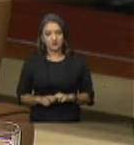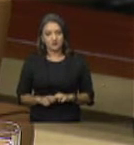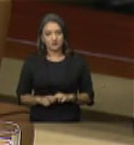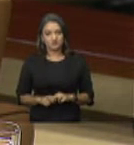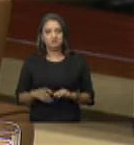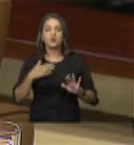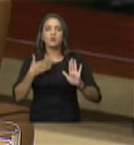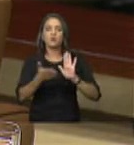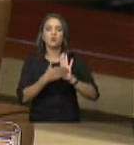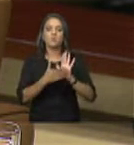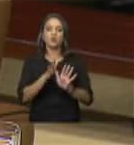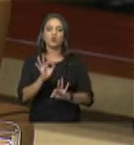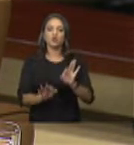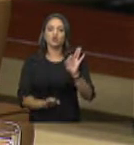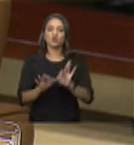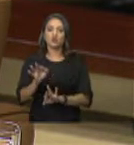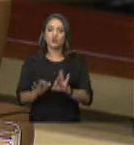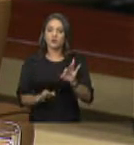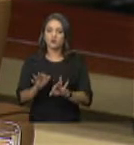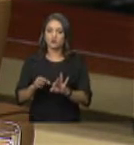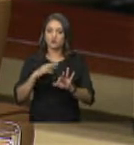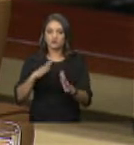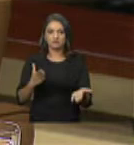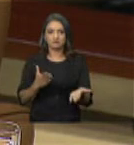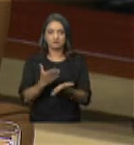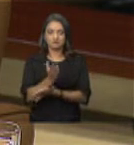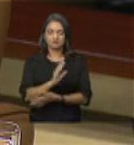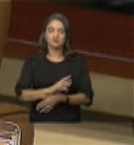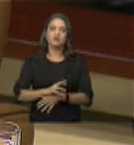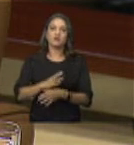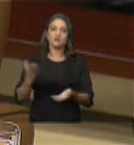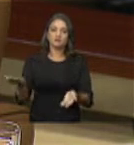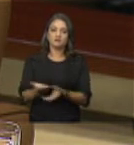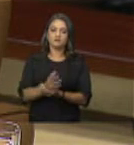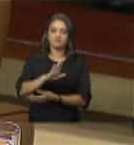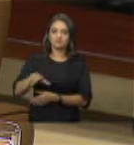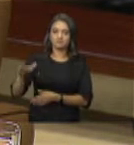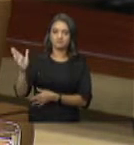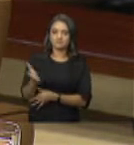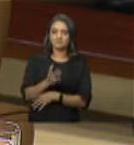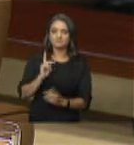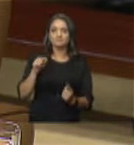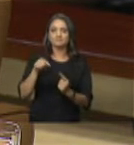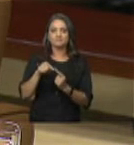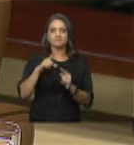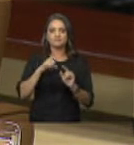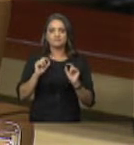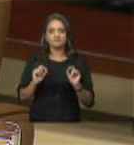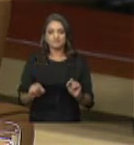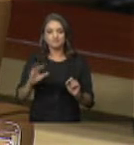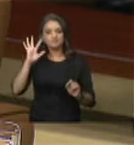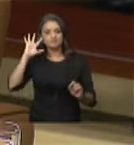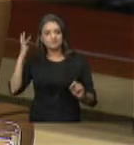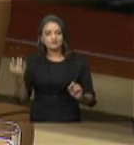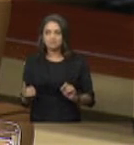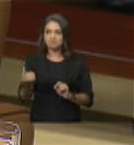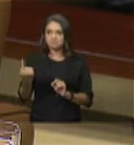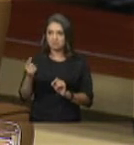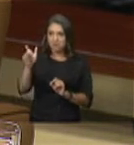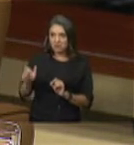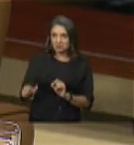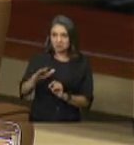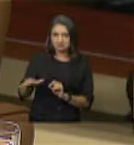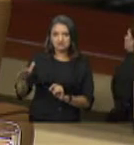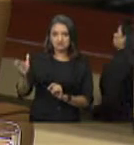propõe o julgamento procedente da ação rescisória com a finalidade de desconstituir a decisão monocrática